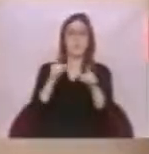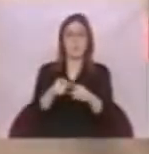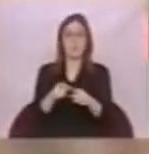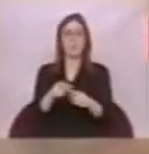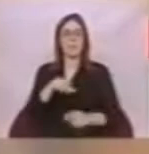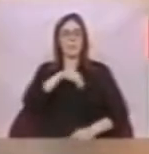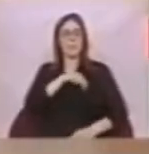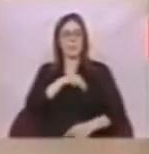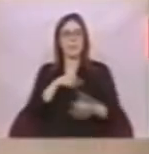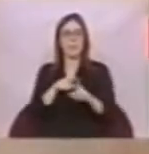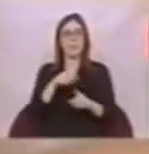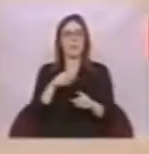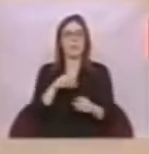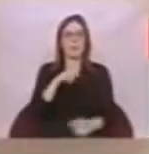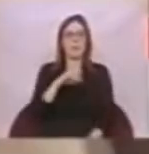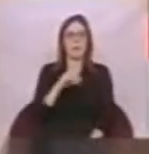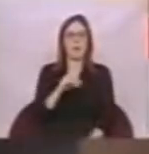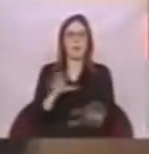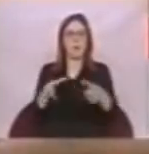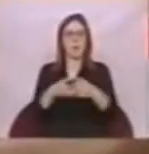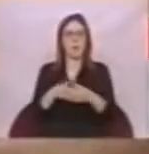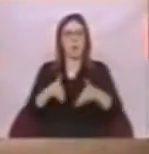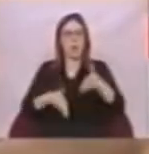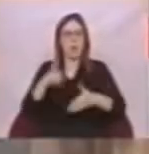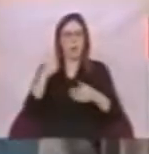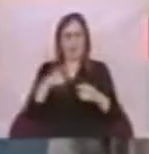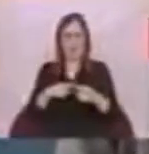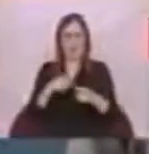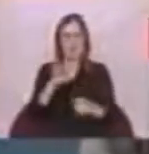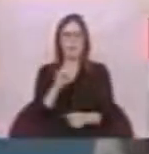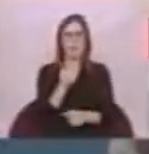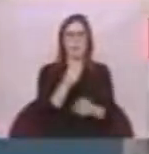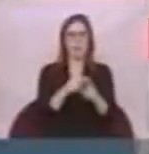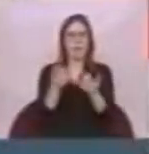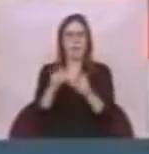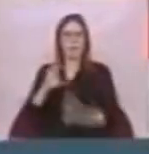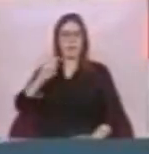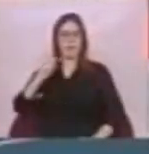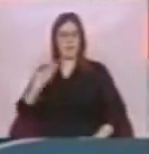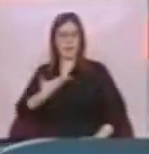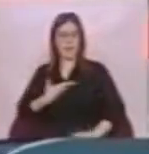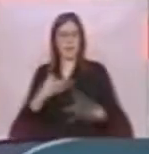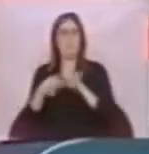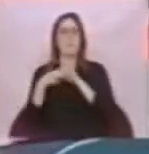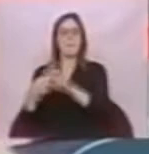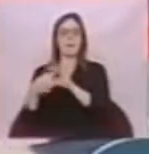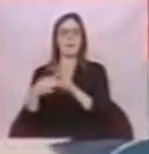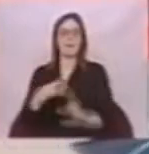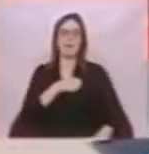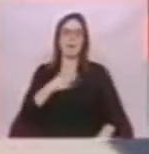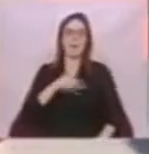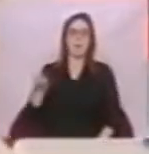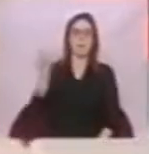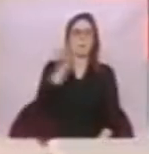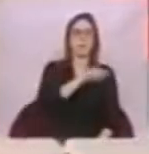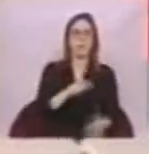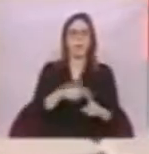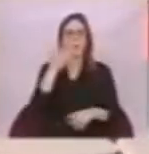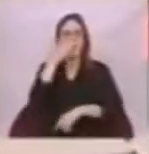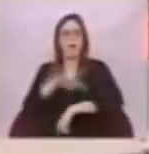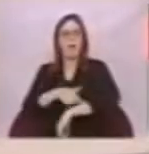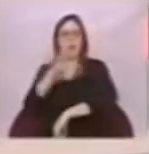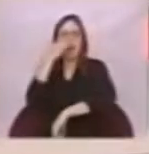coleciona prémios da Microsoft, tem clube de robótica, Fab Lab, impressora 3D e parcerias com empresas. Isto é preto